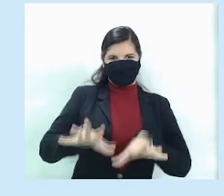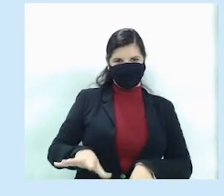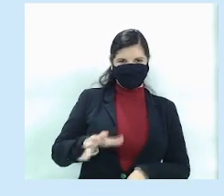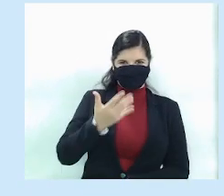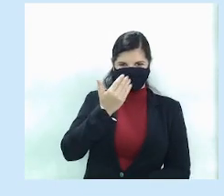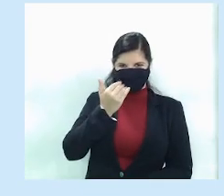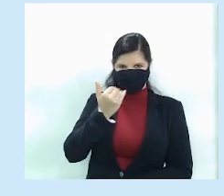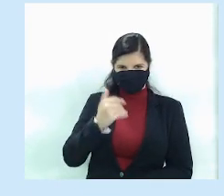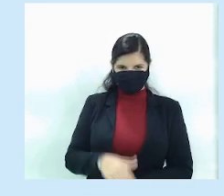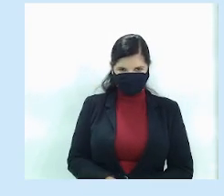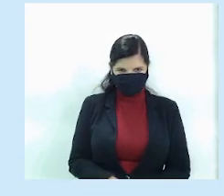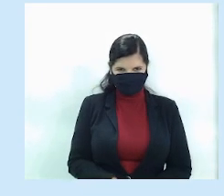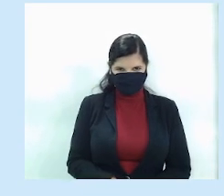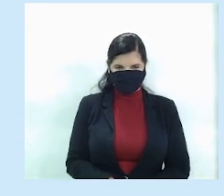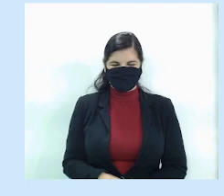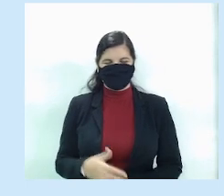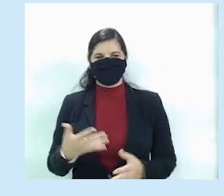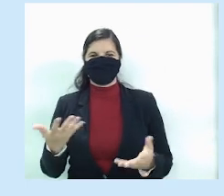comida, né? Enfim.